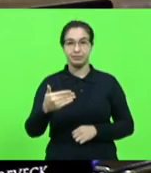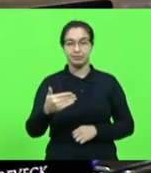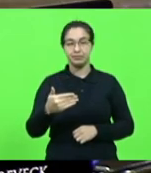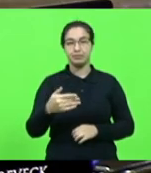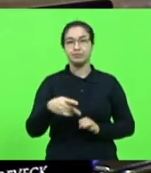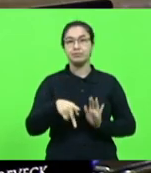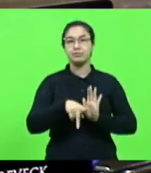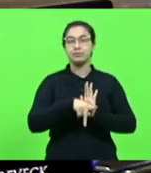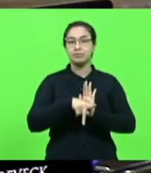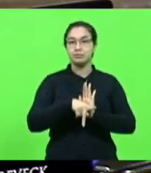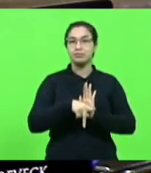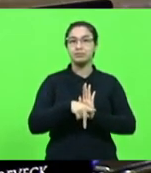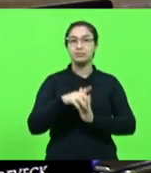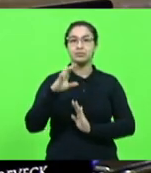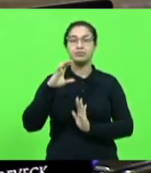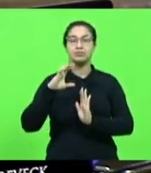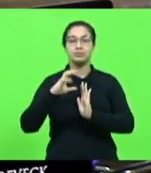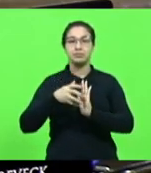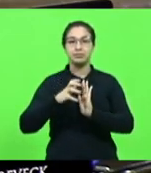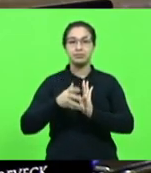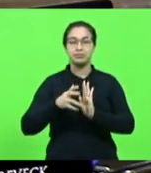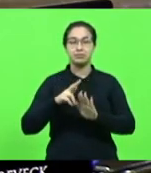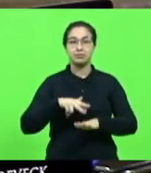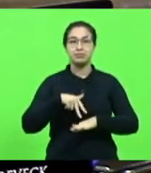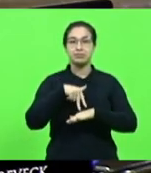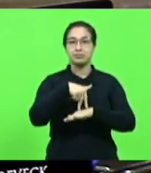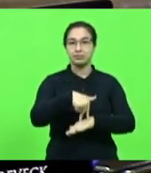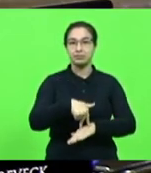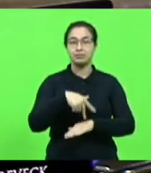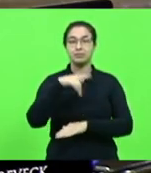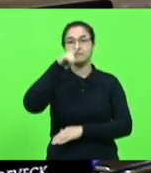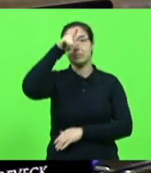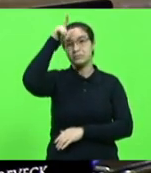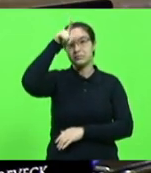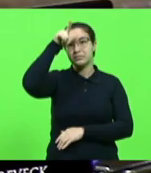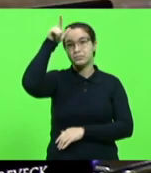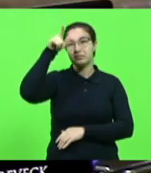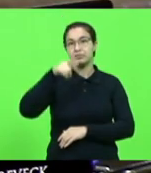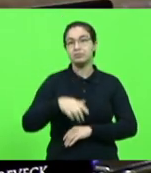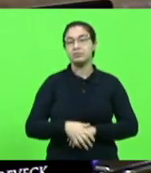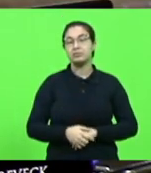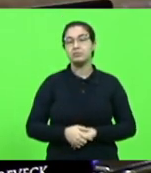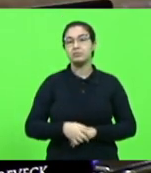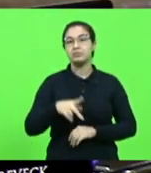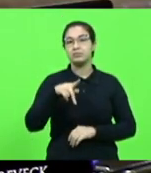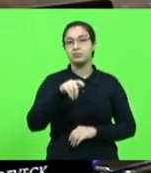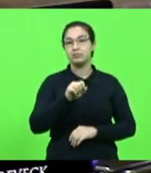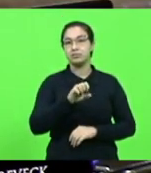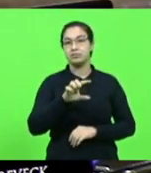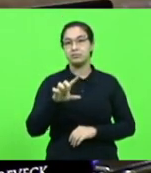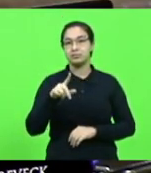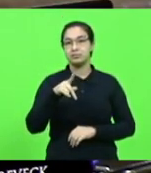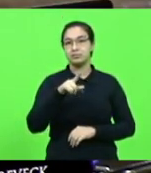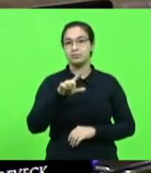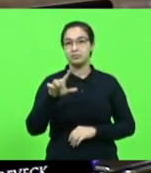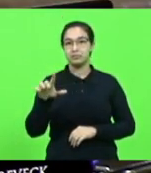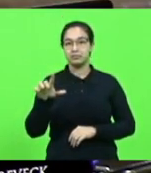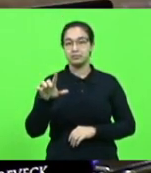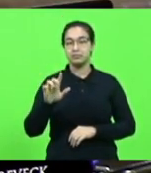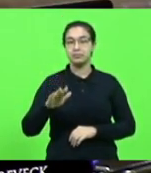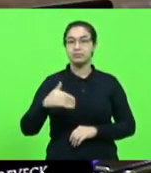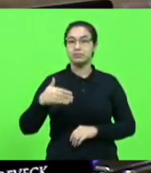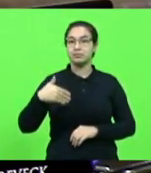partidos políticos, fez uso da palavra o senhor deputado Sargento Lima, bloco PSL-PL. Ato